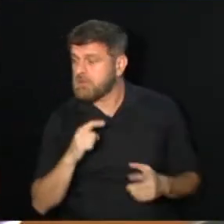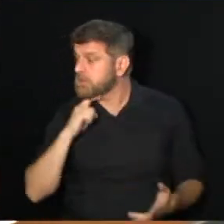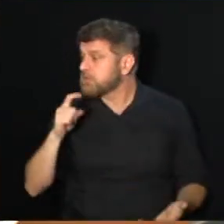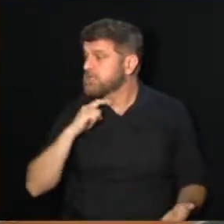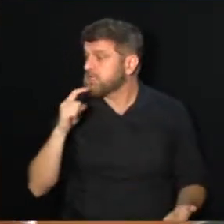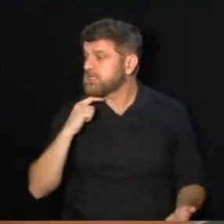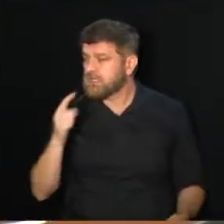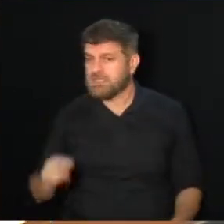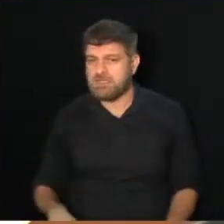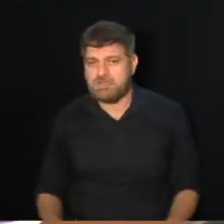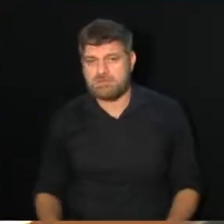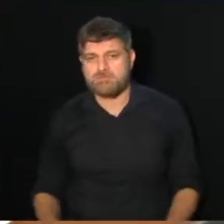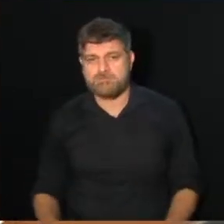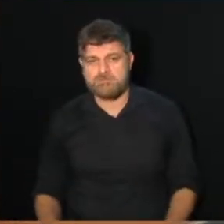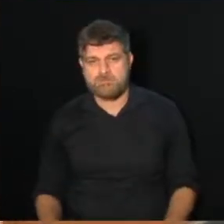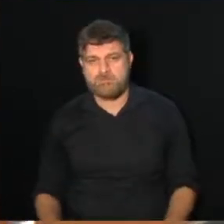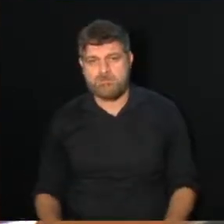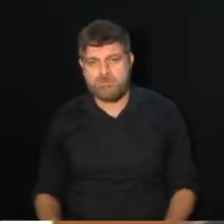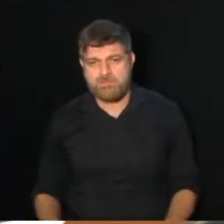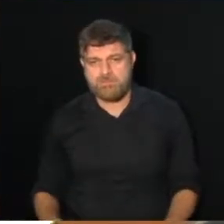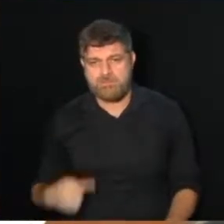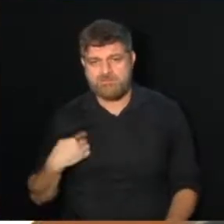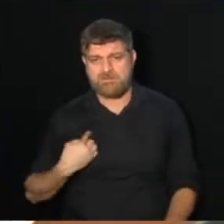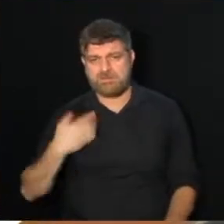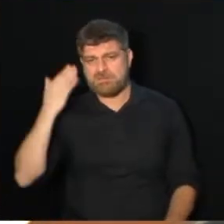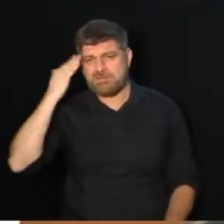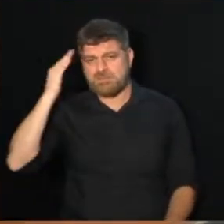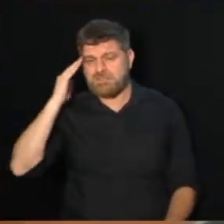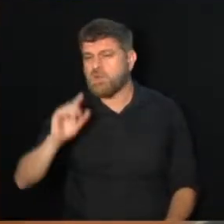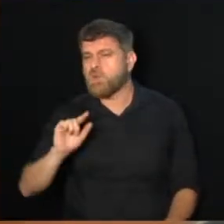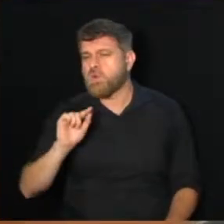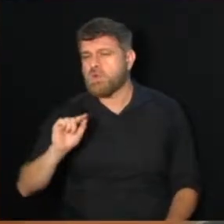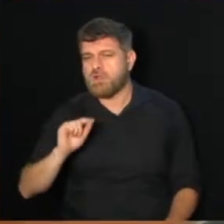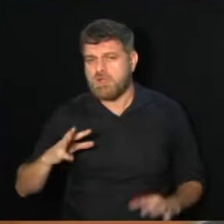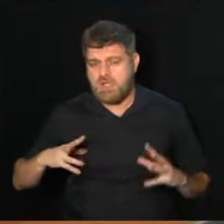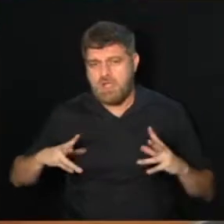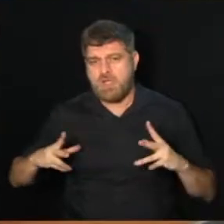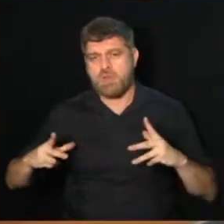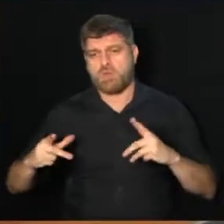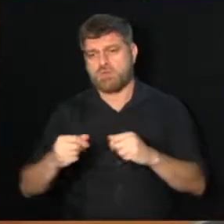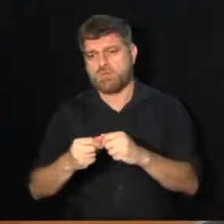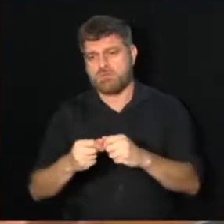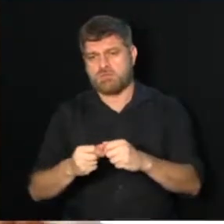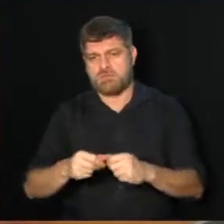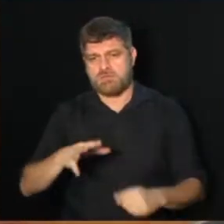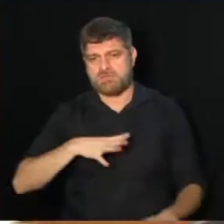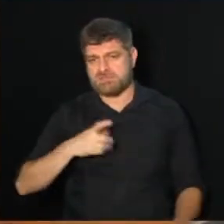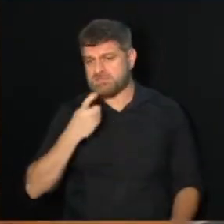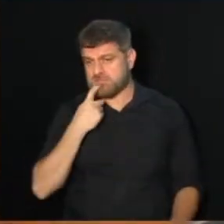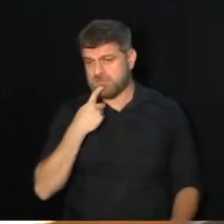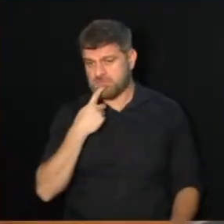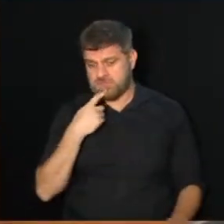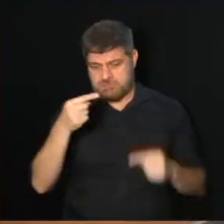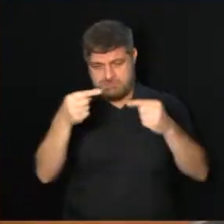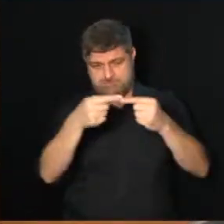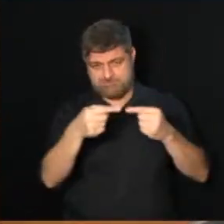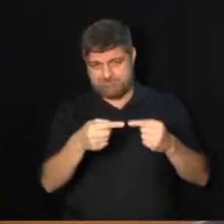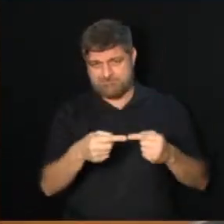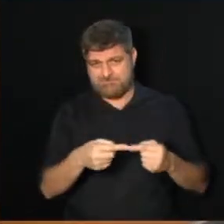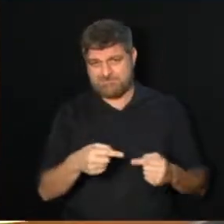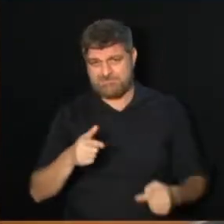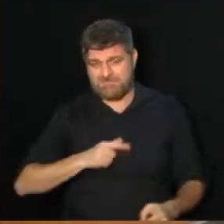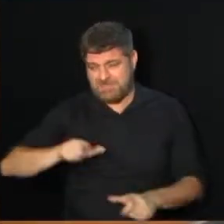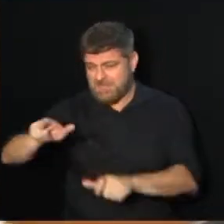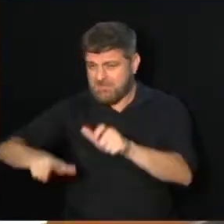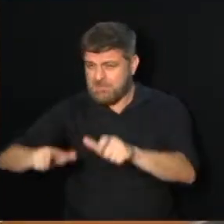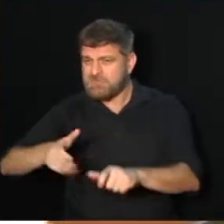e sendo contrário, né? O que a gente pode entender que todo mundo aqui, toda a cidade é favorável, mas que tem pessoas